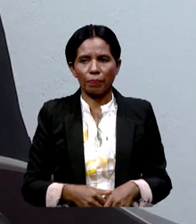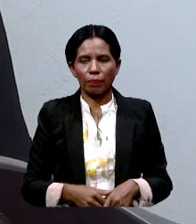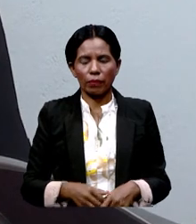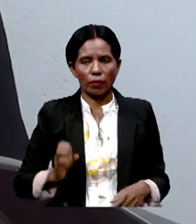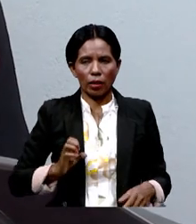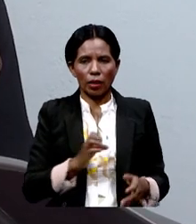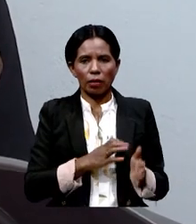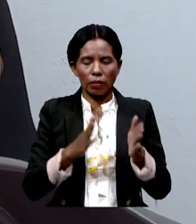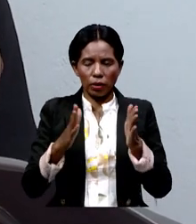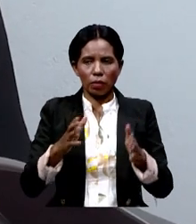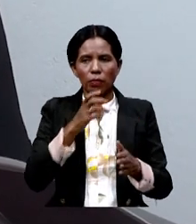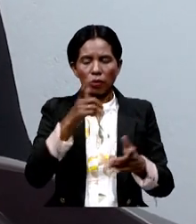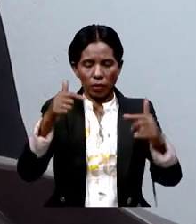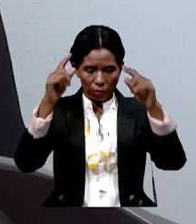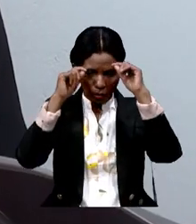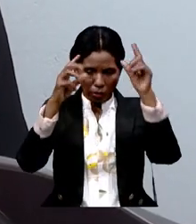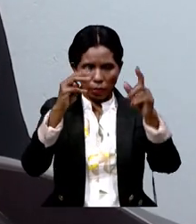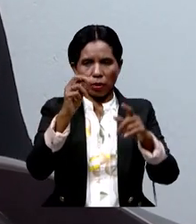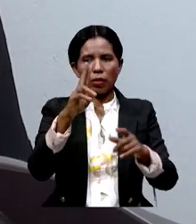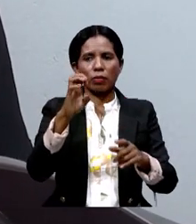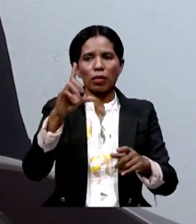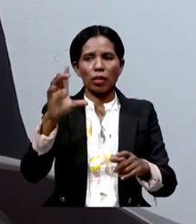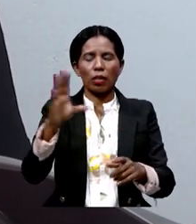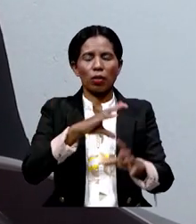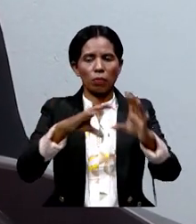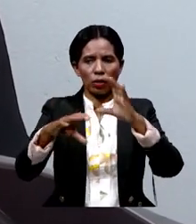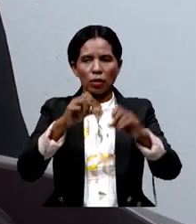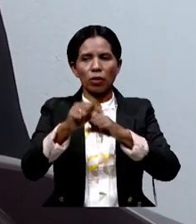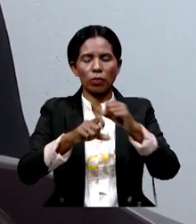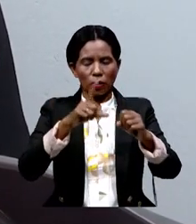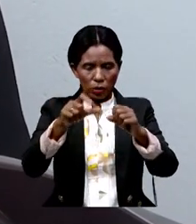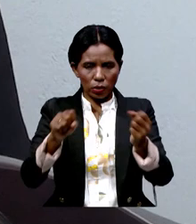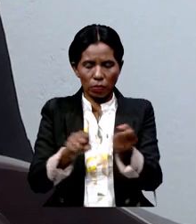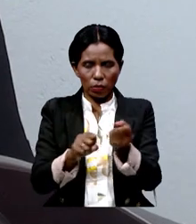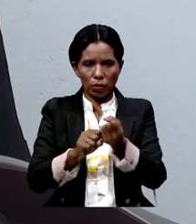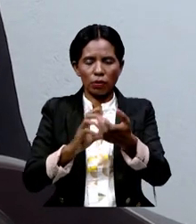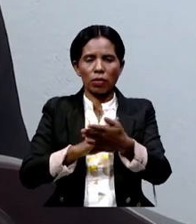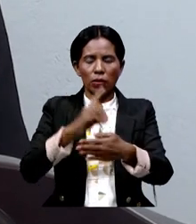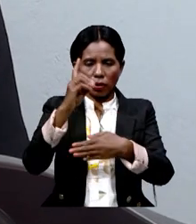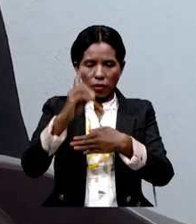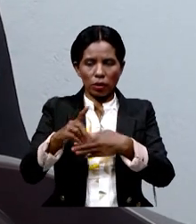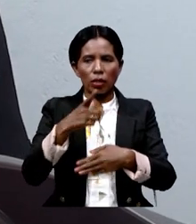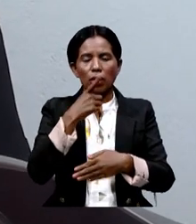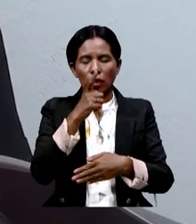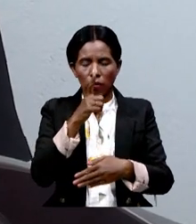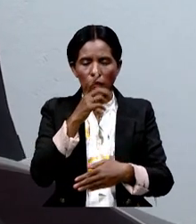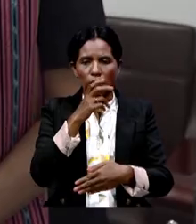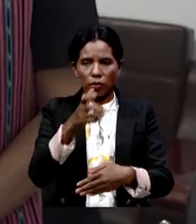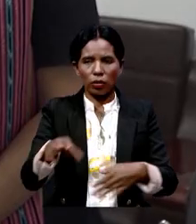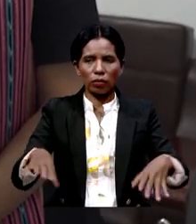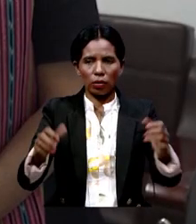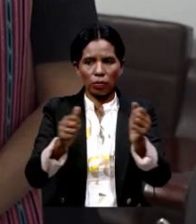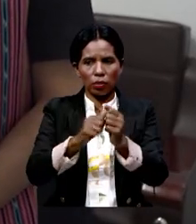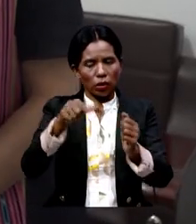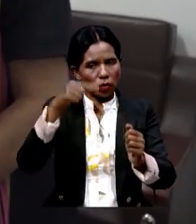Embaixador Portugal em Timor-Leste, Manuel Beiro Sateden, comunicação social, contribui para o desenvolvimento Lian Português, onde se coopera com o